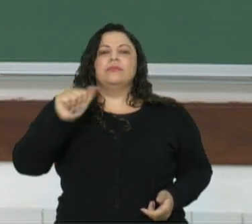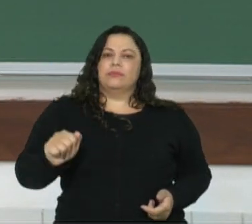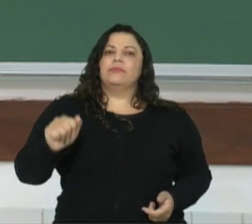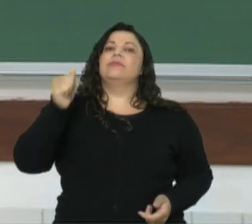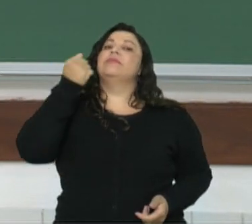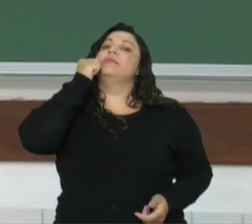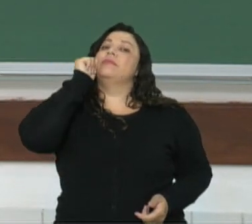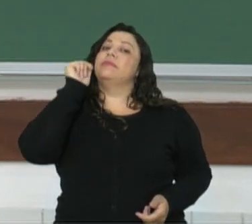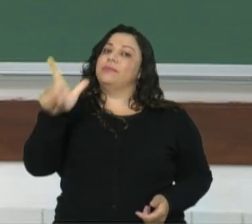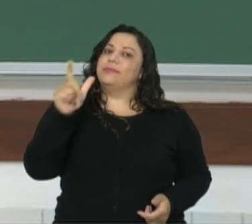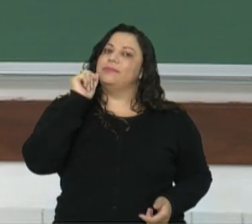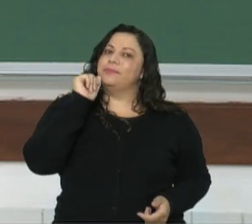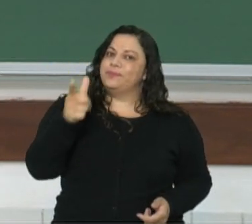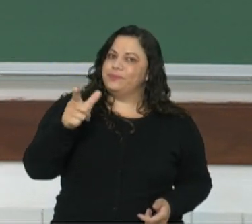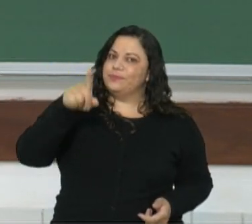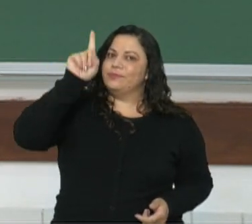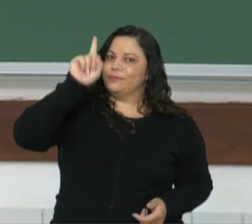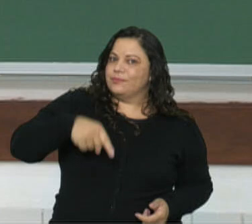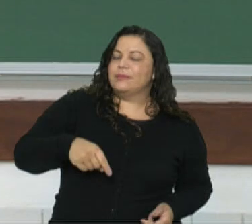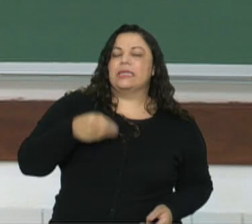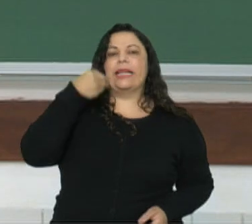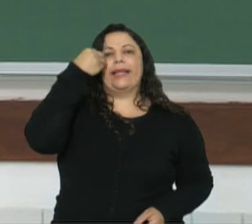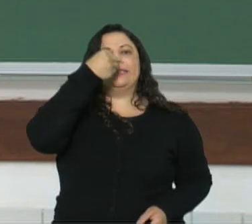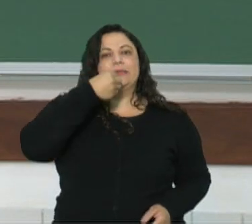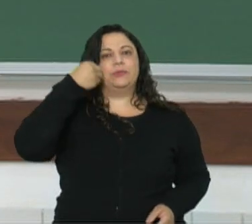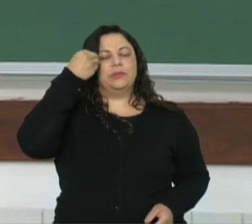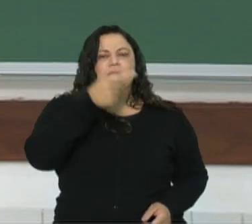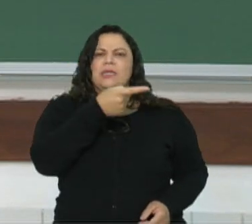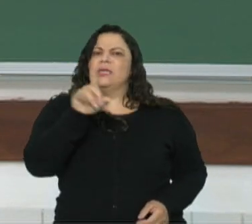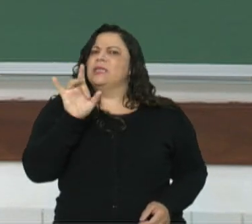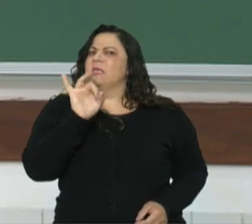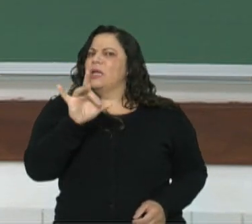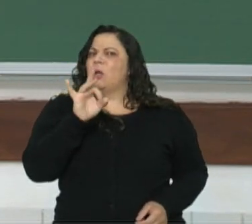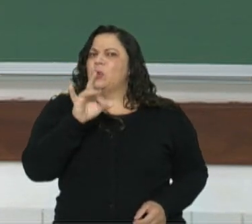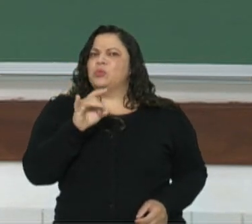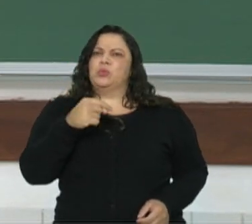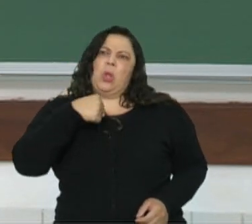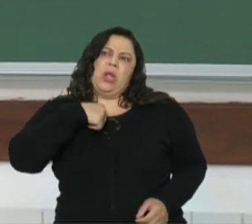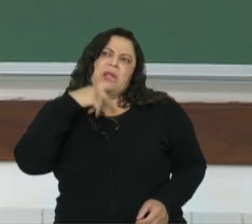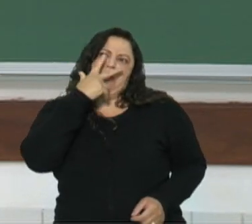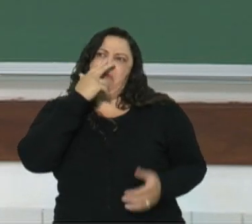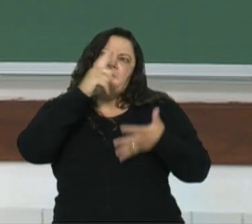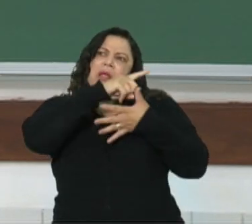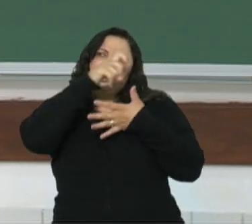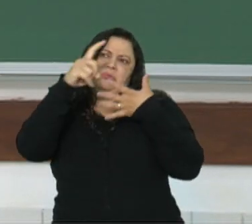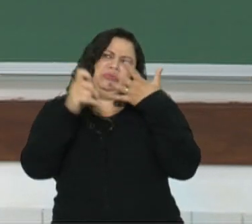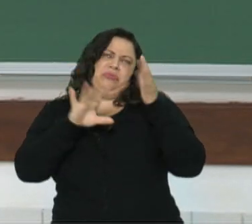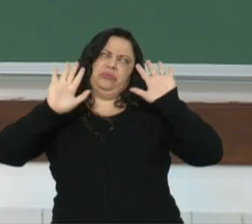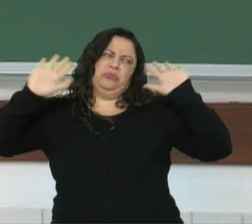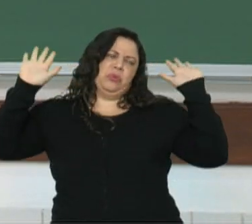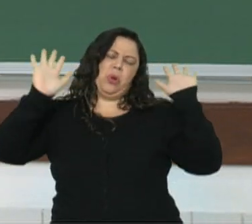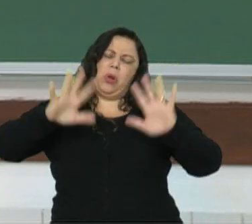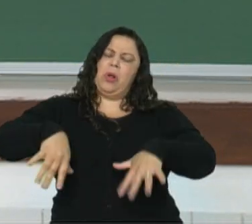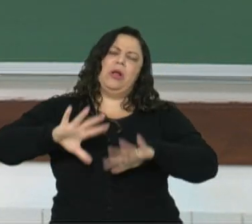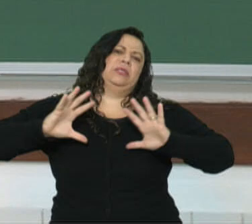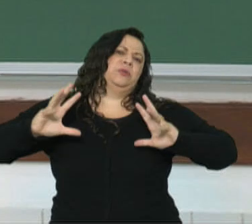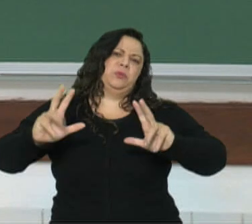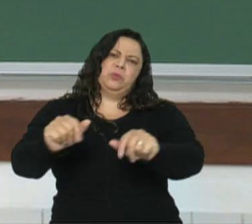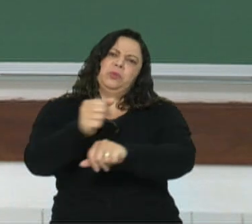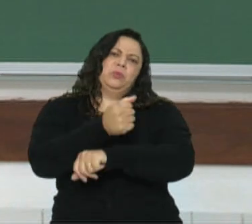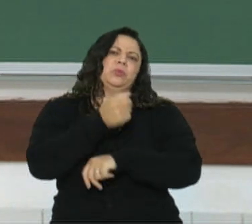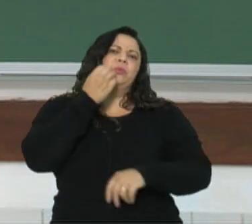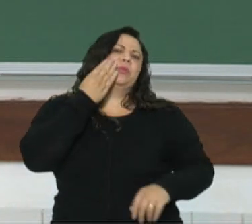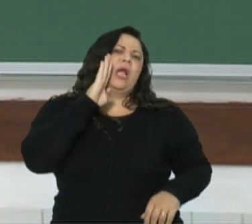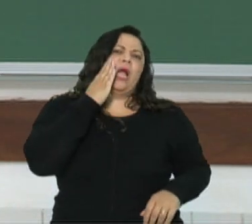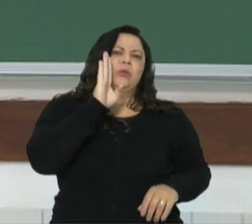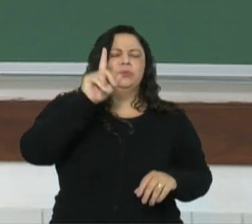é admitir a experiência. E não simplesmente usar a indução e generalizar e acabou-se. E aí que é a crítica